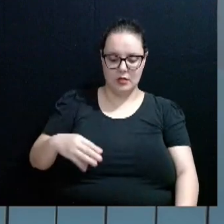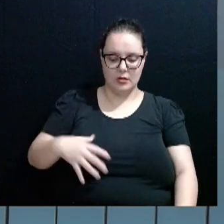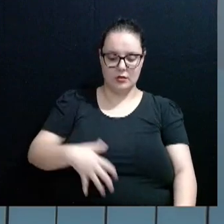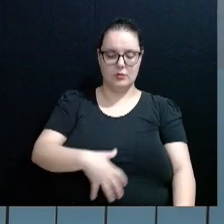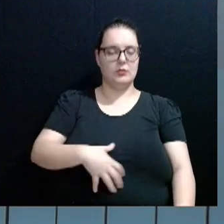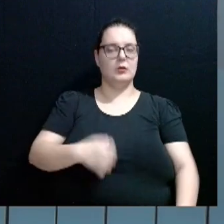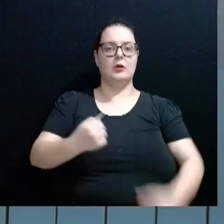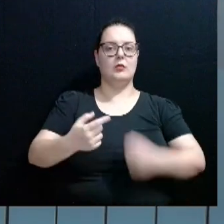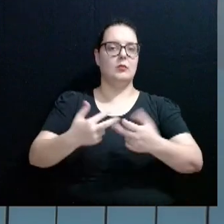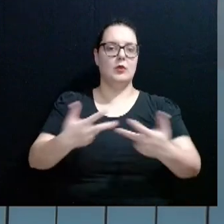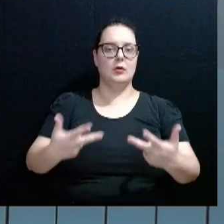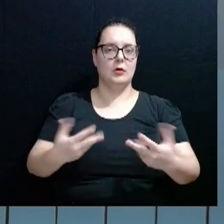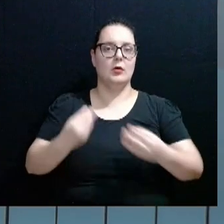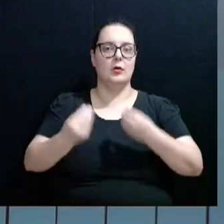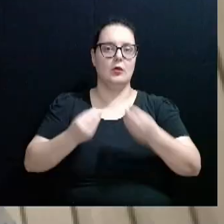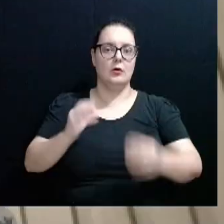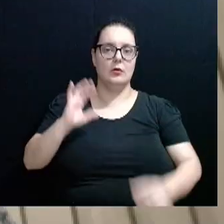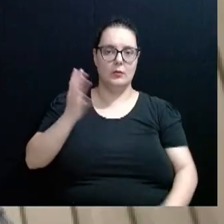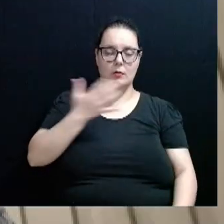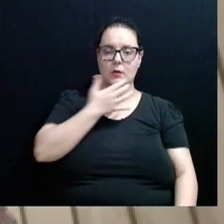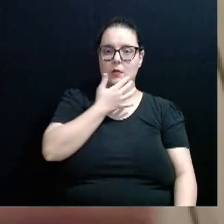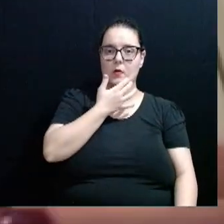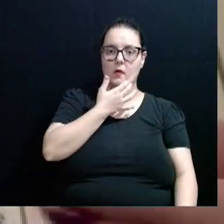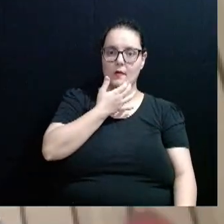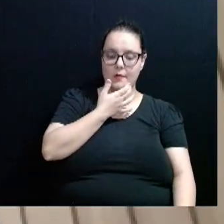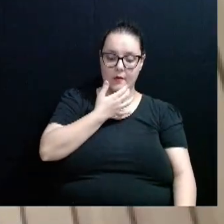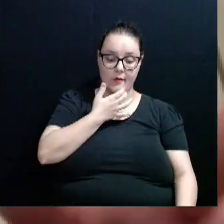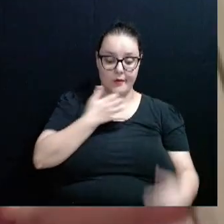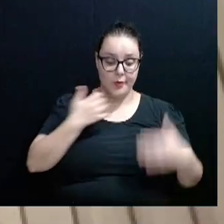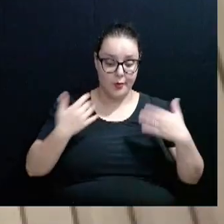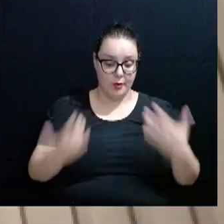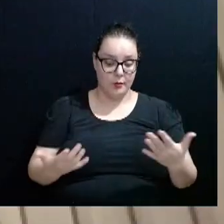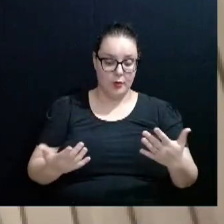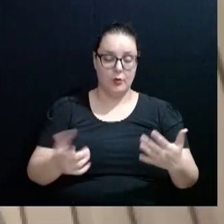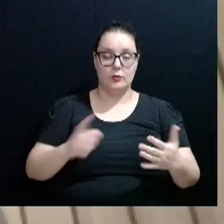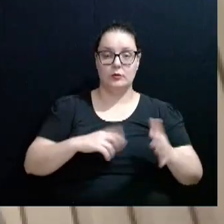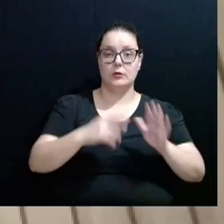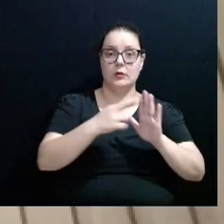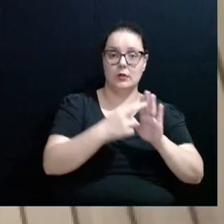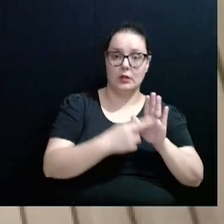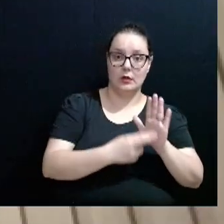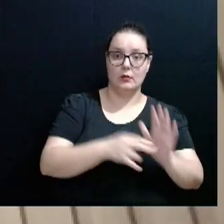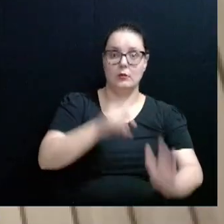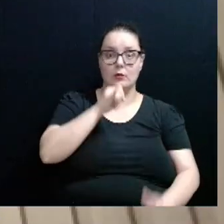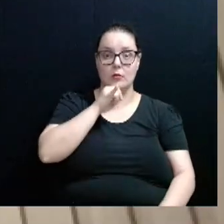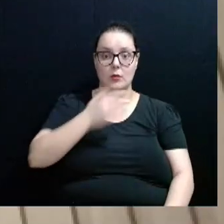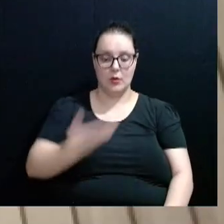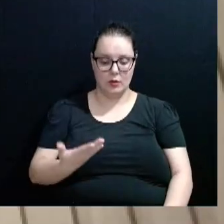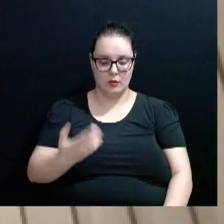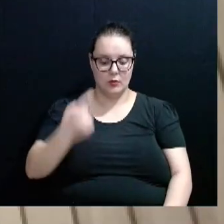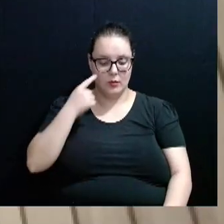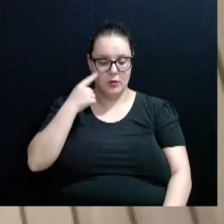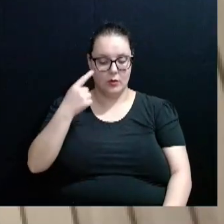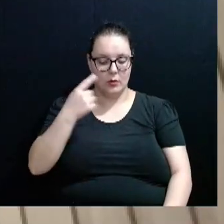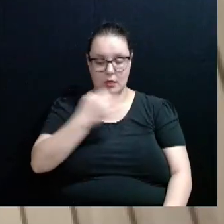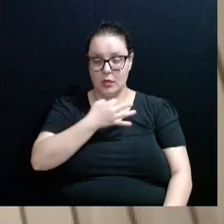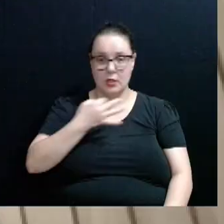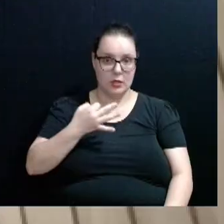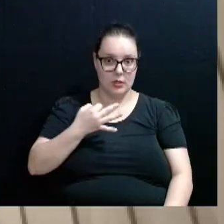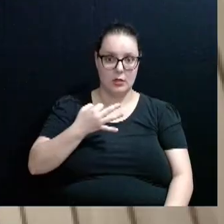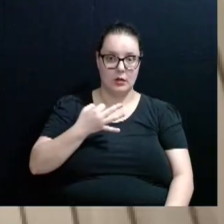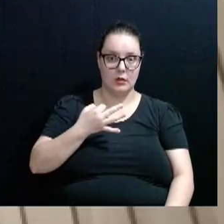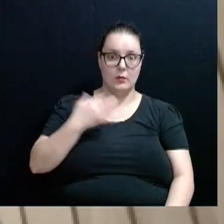Como que funciona? Bom, tem protocolos, né? Por exemplo, o ideal é você,